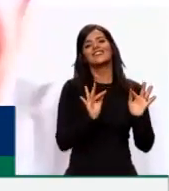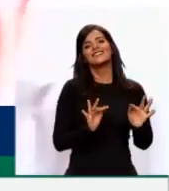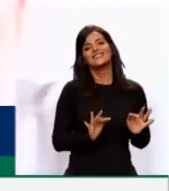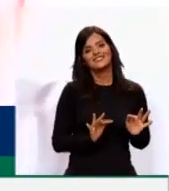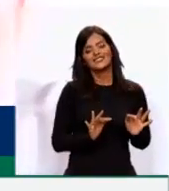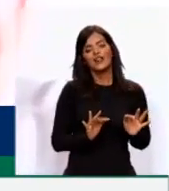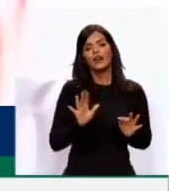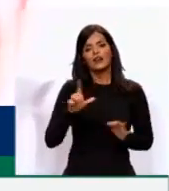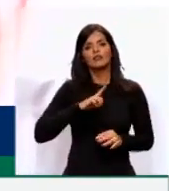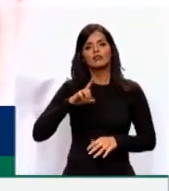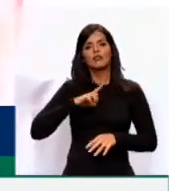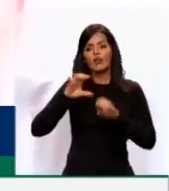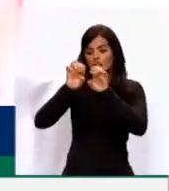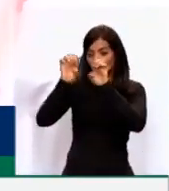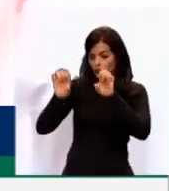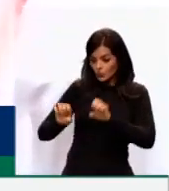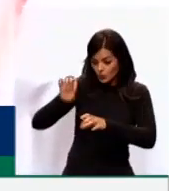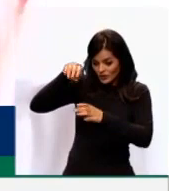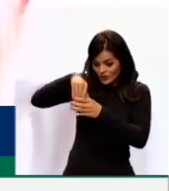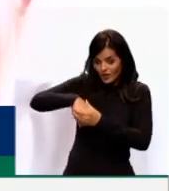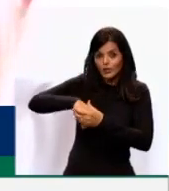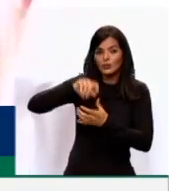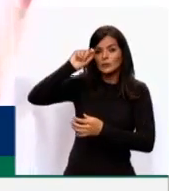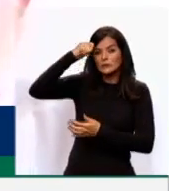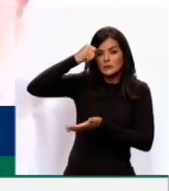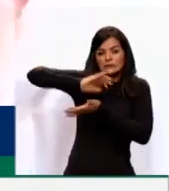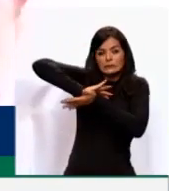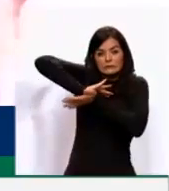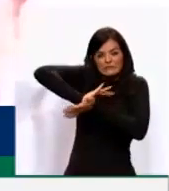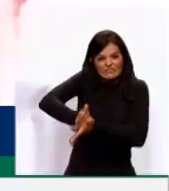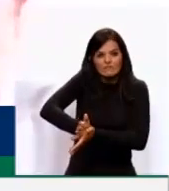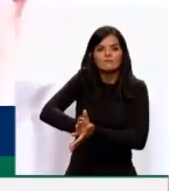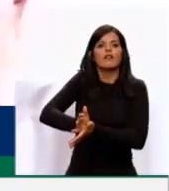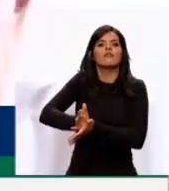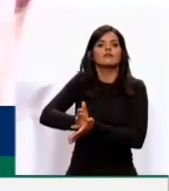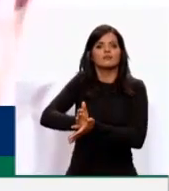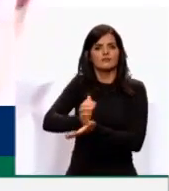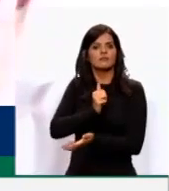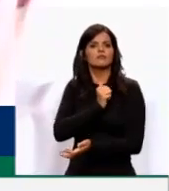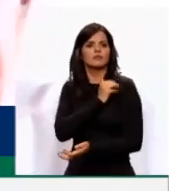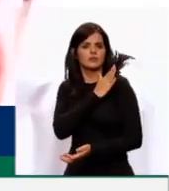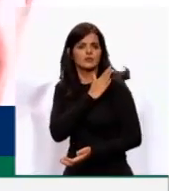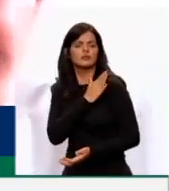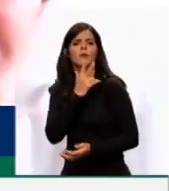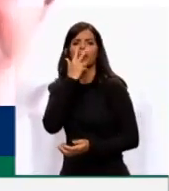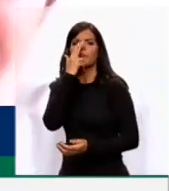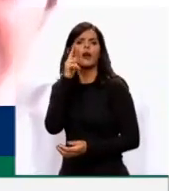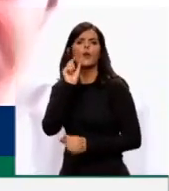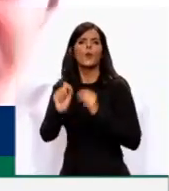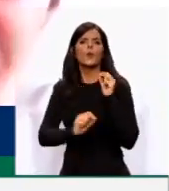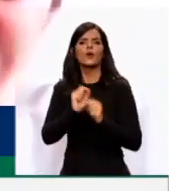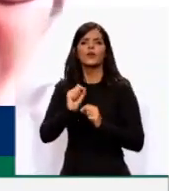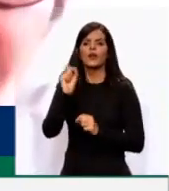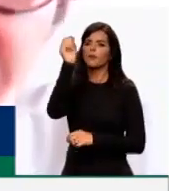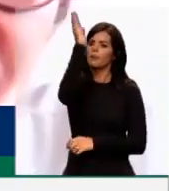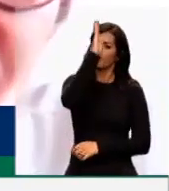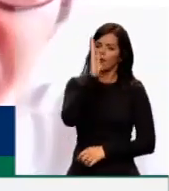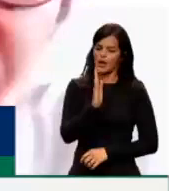estruturante, estruturador e estrutural no Brasil. É como se o país se olhasse através de um óculos